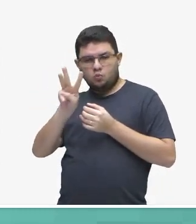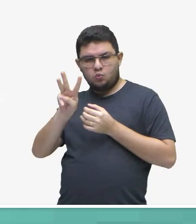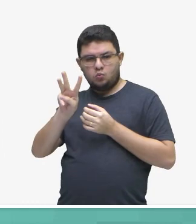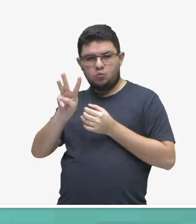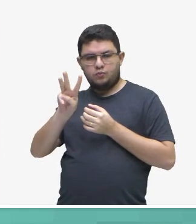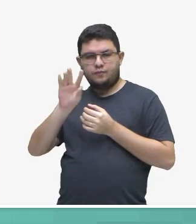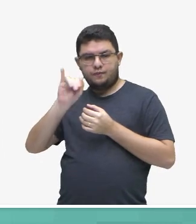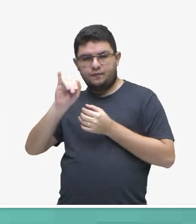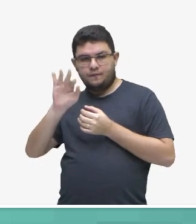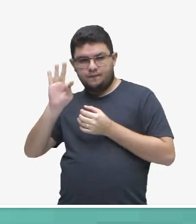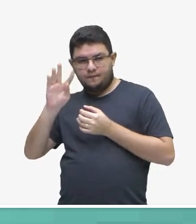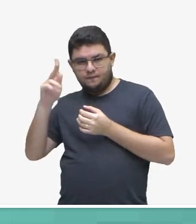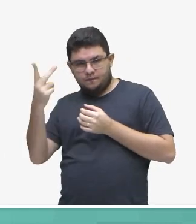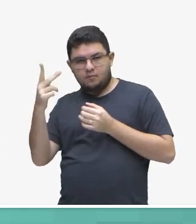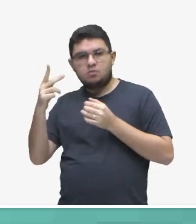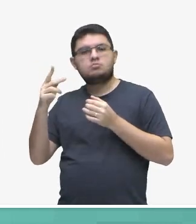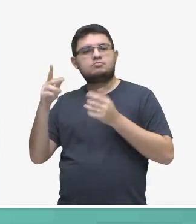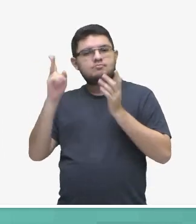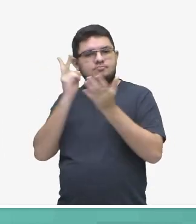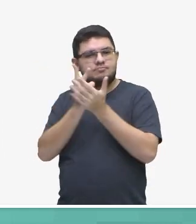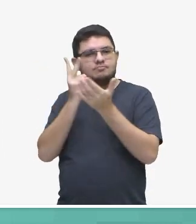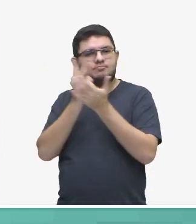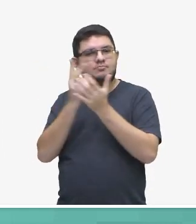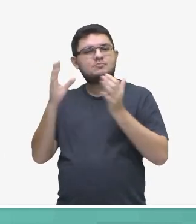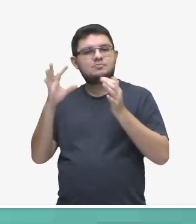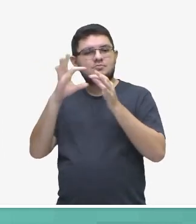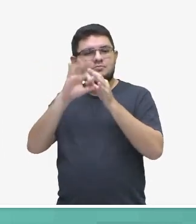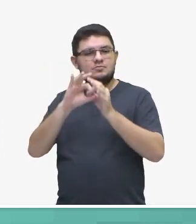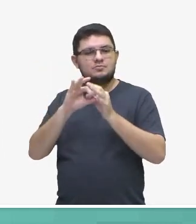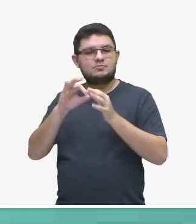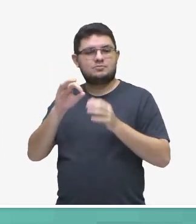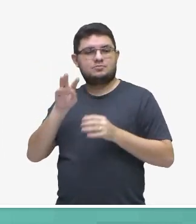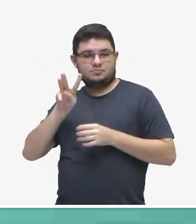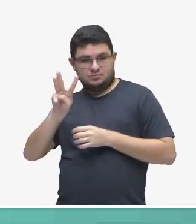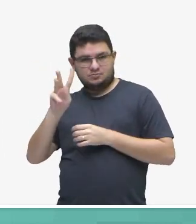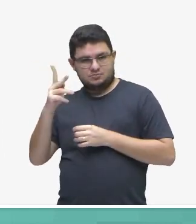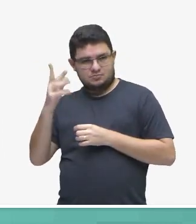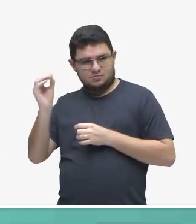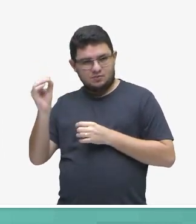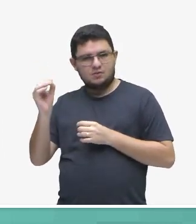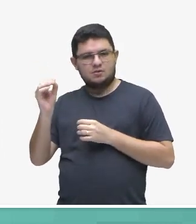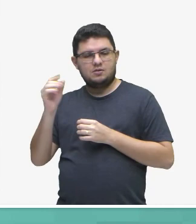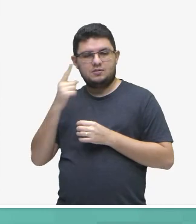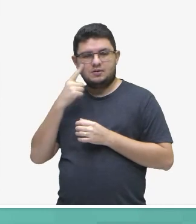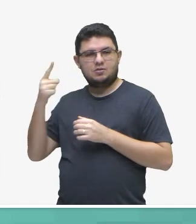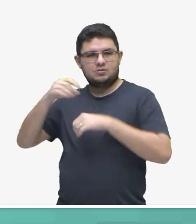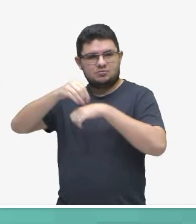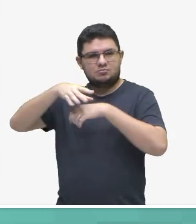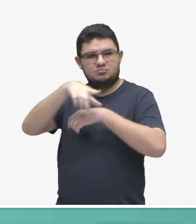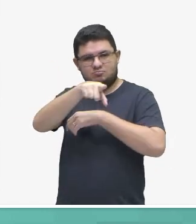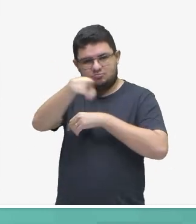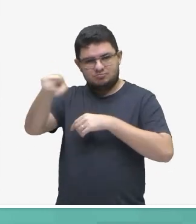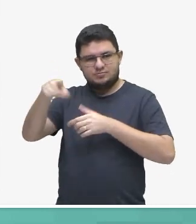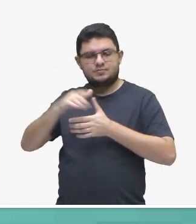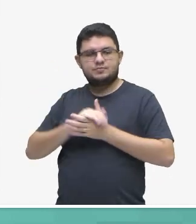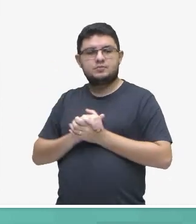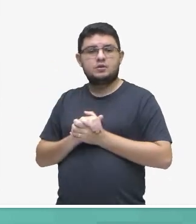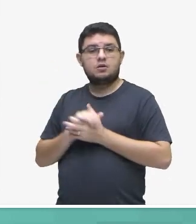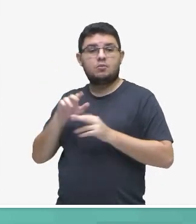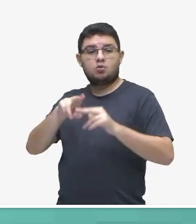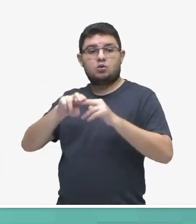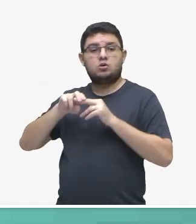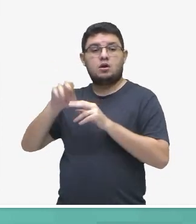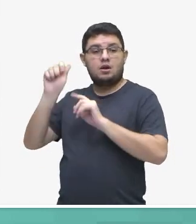dica que vocês viram aí, que eu sublinhei e encontrei, para poder achar a WH word correta. Então, nesse caso, eu